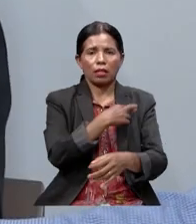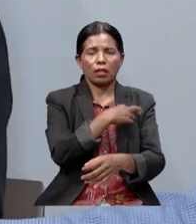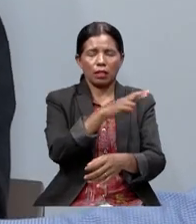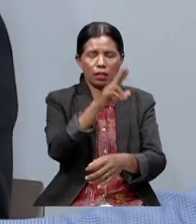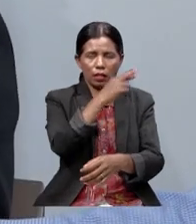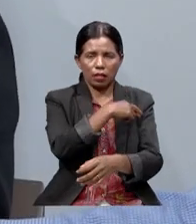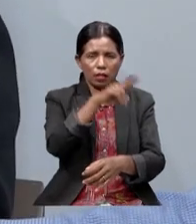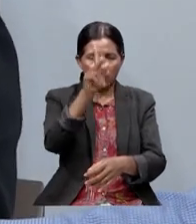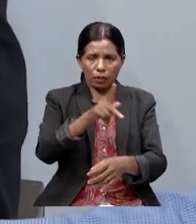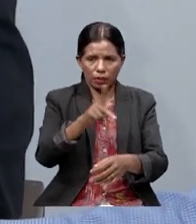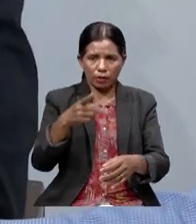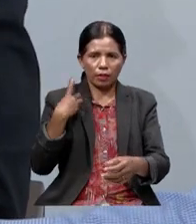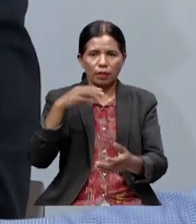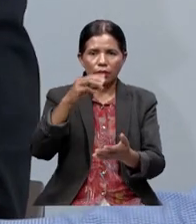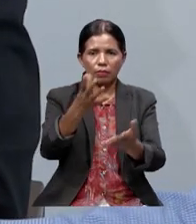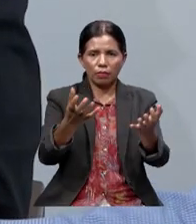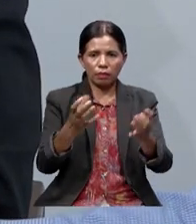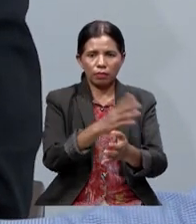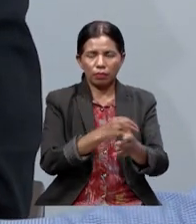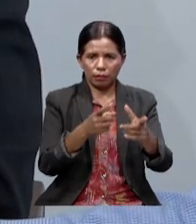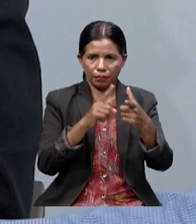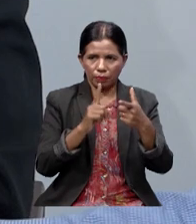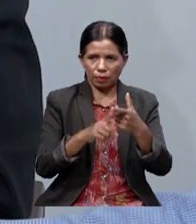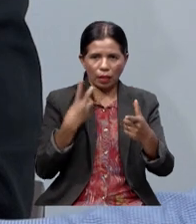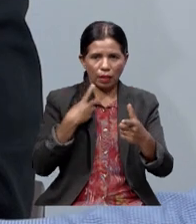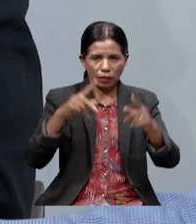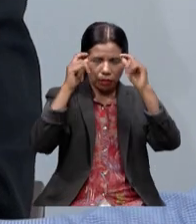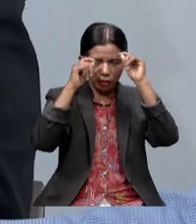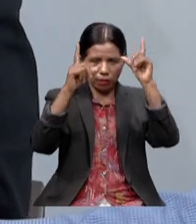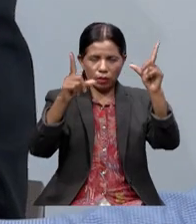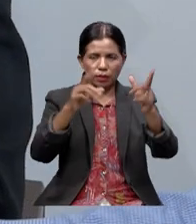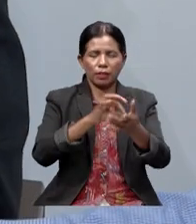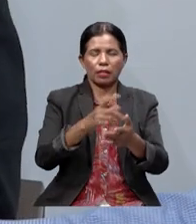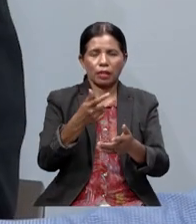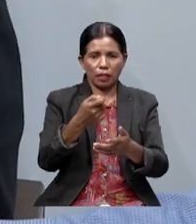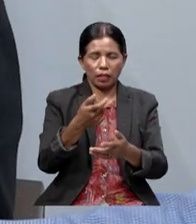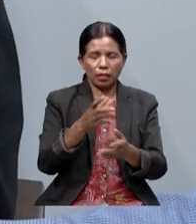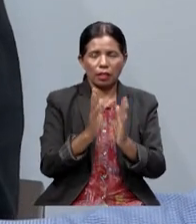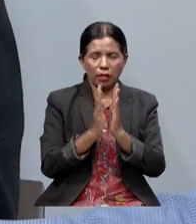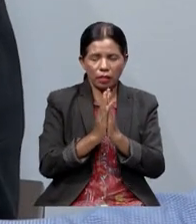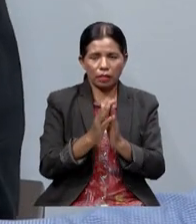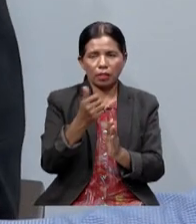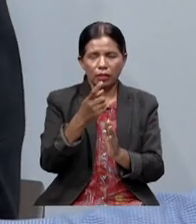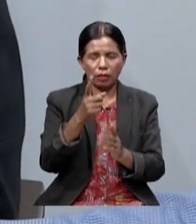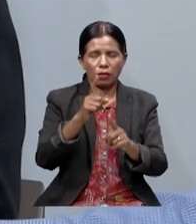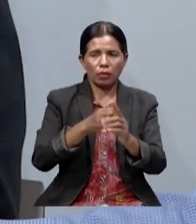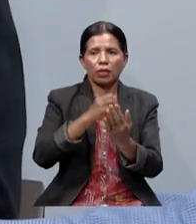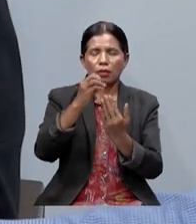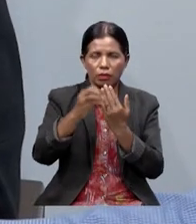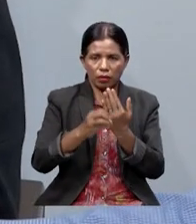e tu está, né, bem, uma cara que eu estou em face, e tu é Timor, e tu é terço, acho que lá. E agora estamos no fulano,